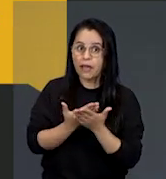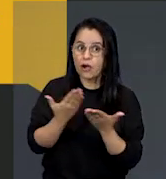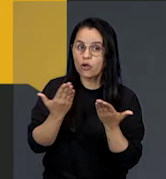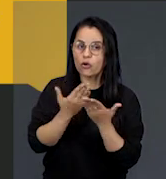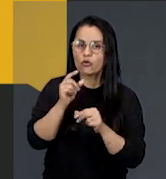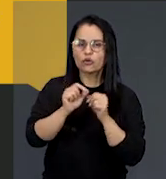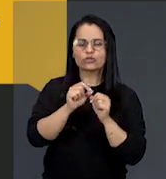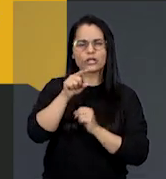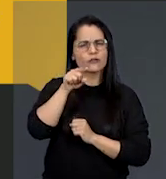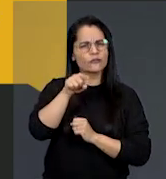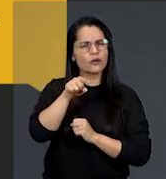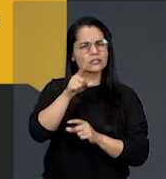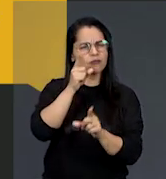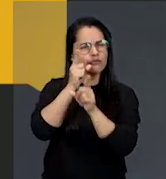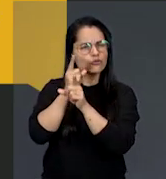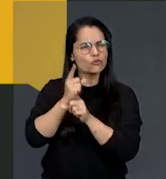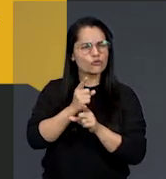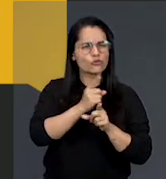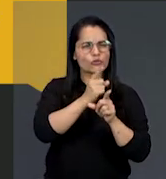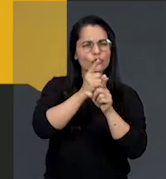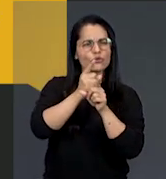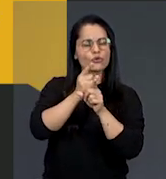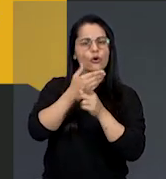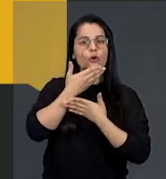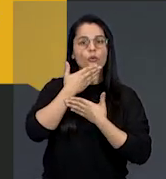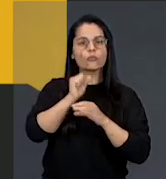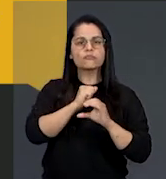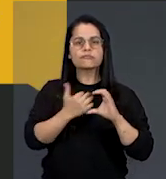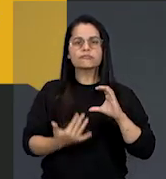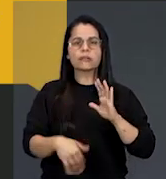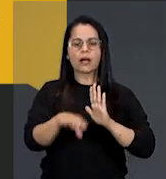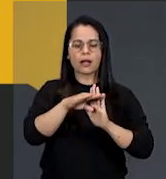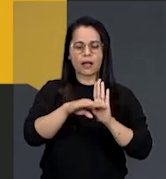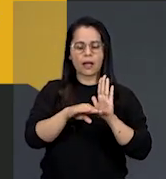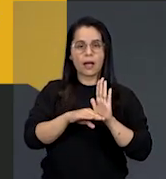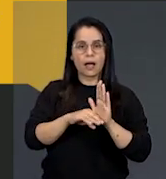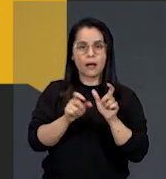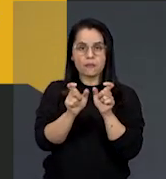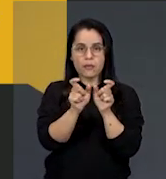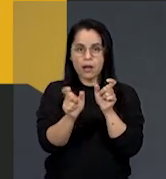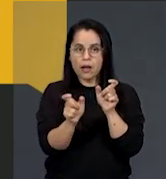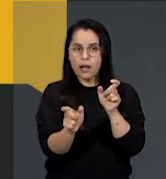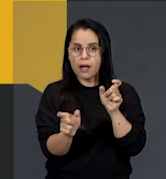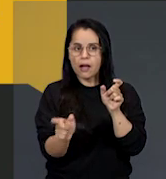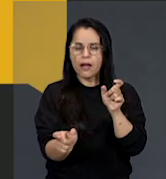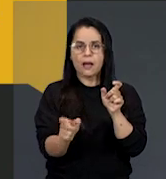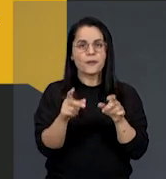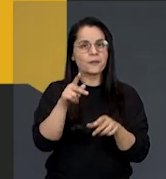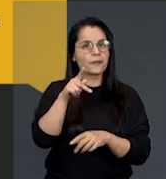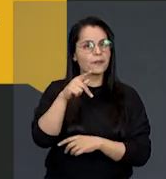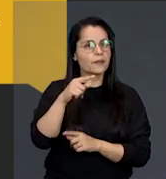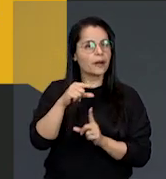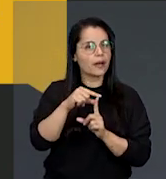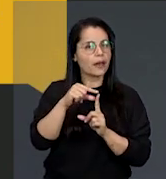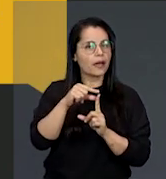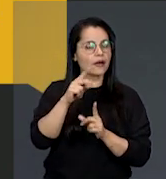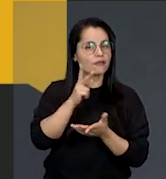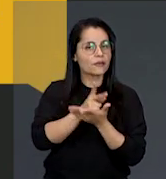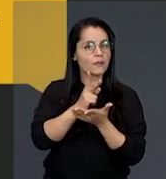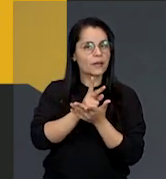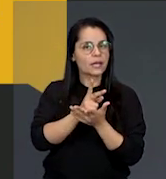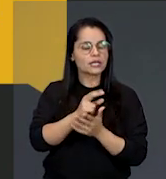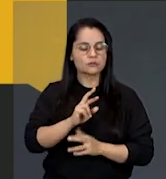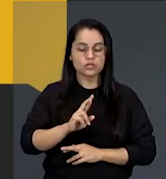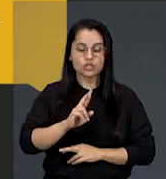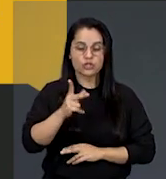hoje você vai identificar o caráter polissêmico de palavras, uma mesma palavra, com